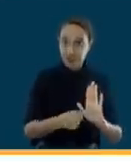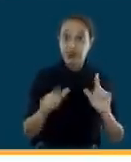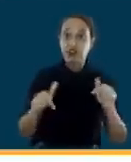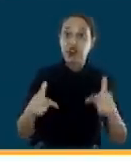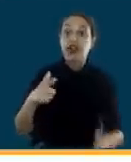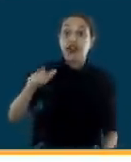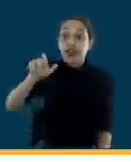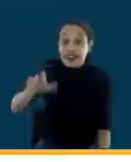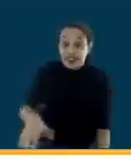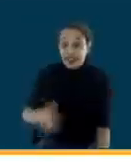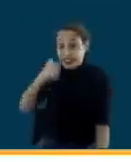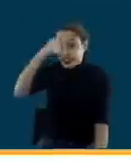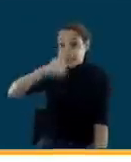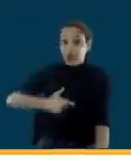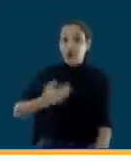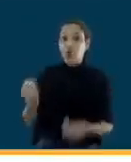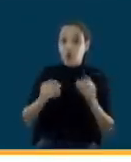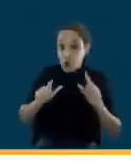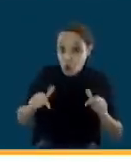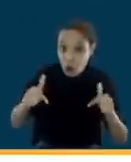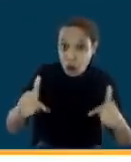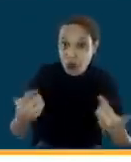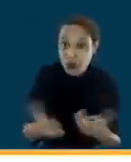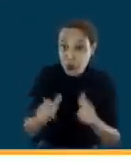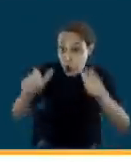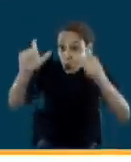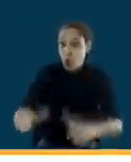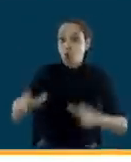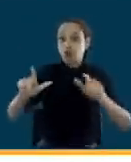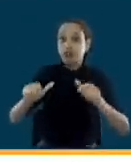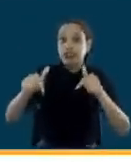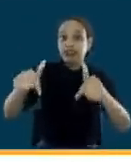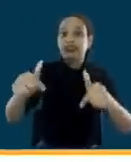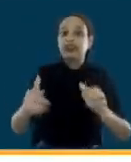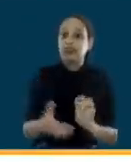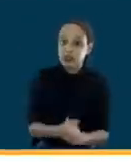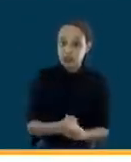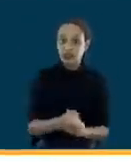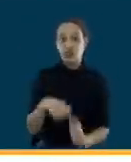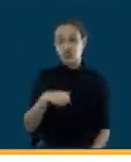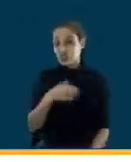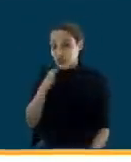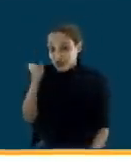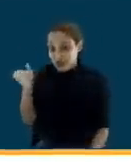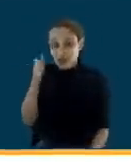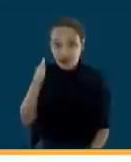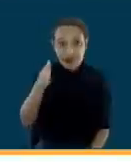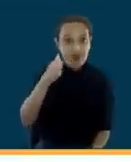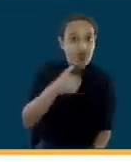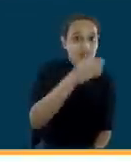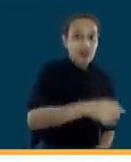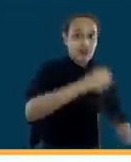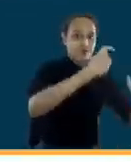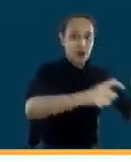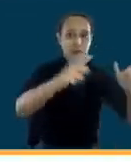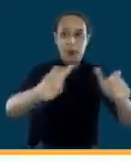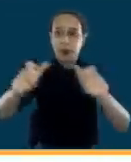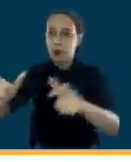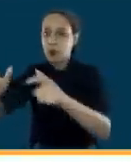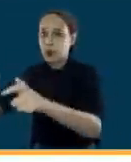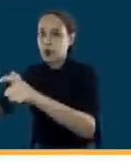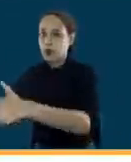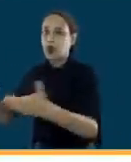busca ativa. Busca ativa nas comunidades quilombolas, busca ativa nas aldeias indígenas, busca ativa nas comunidades extrativistas,